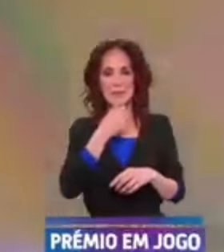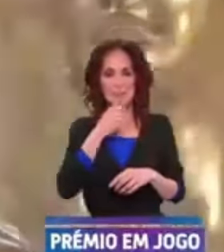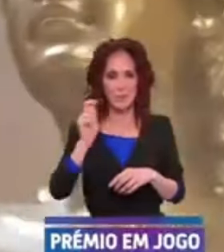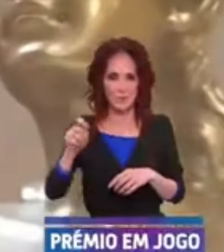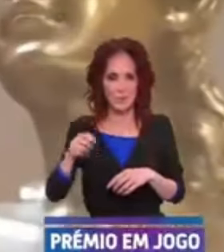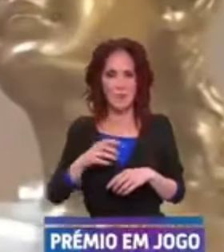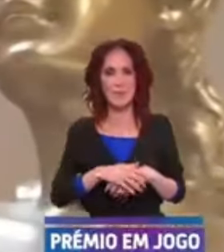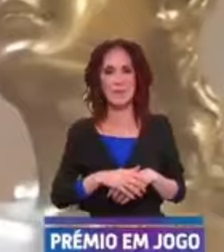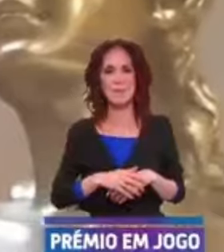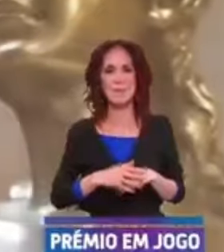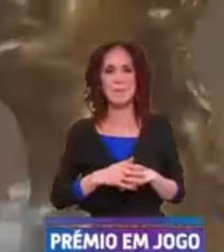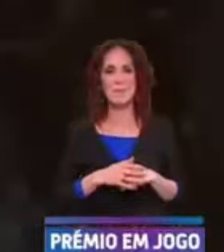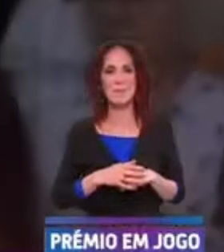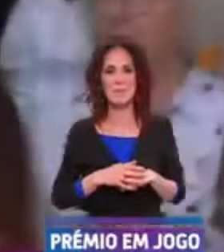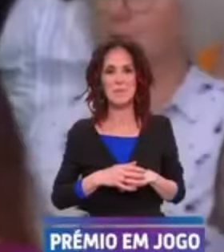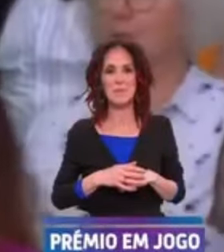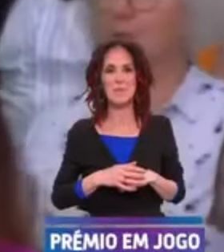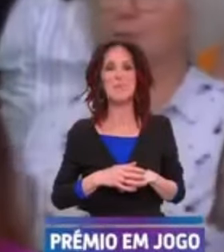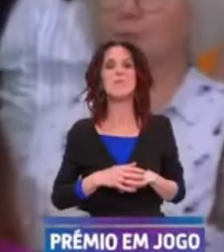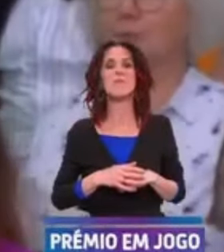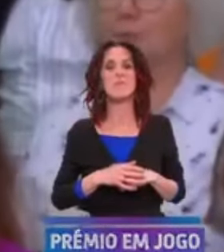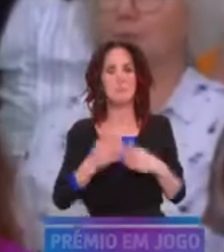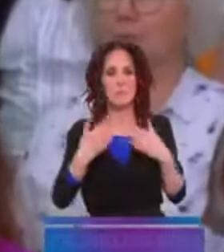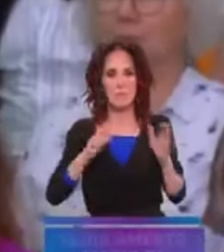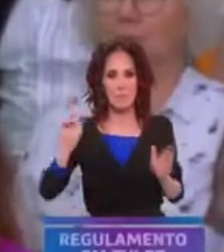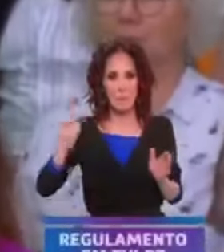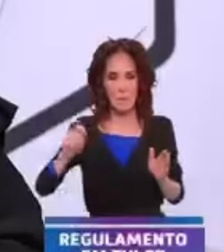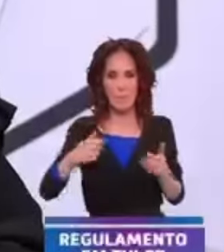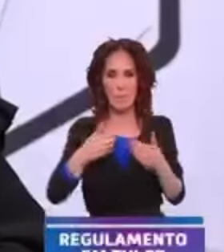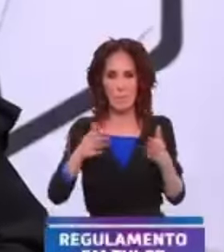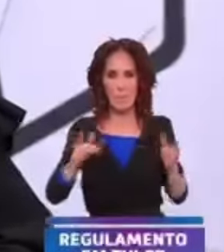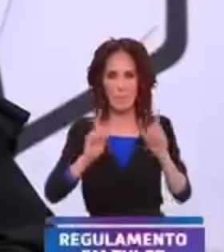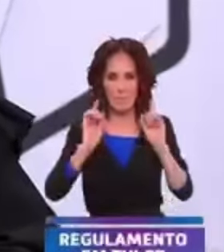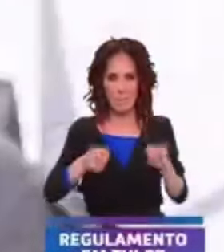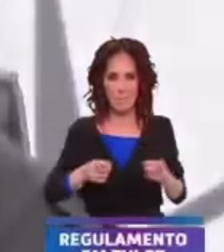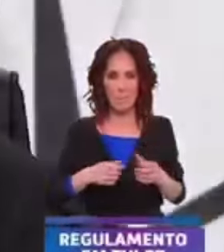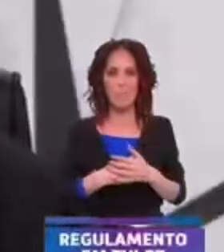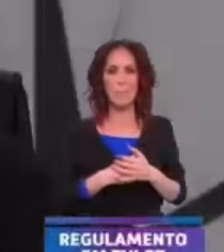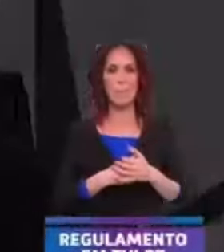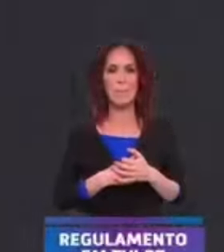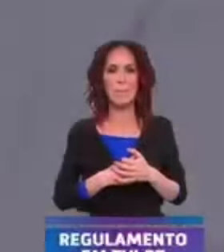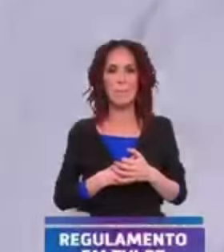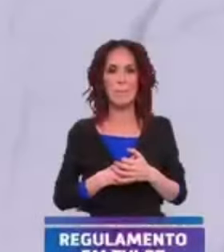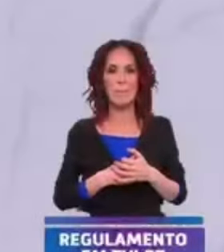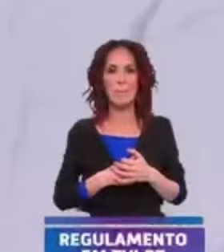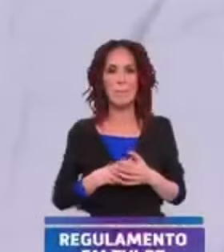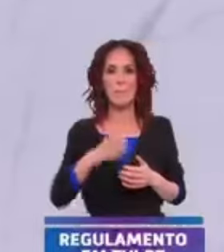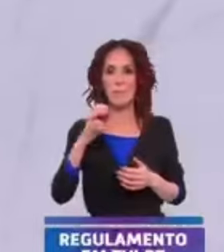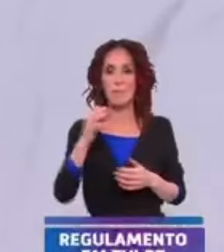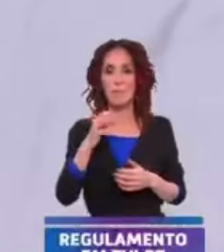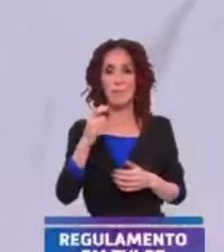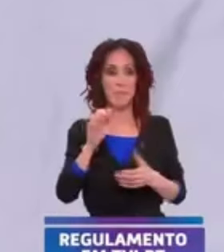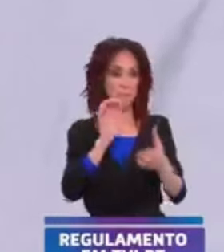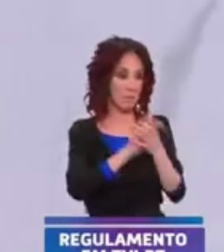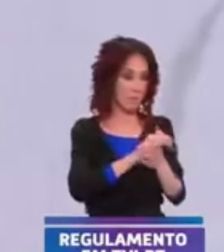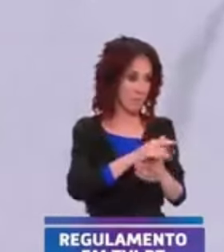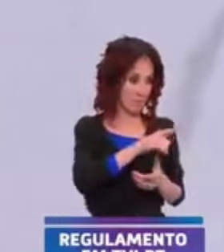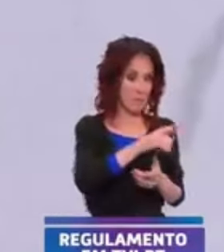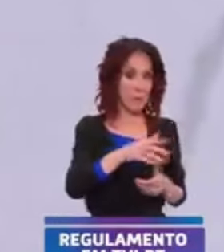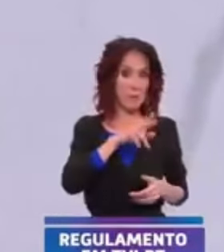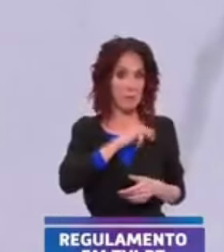momentos pelo menos largar eh a caneta e olhar para o arguido noutras